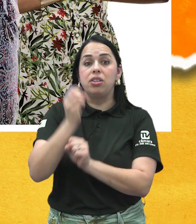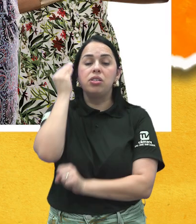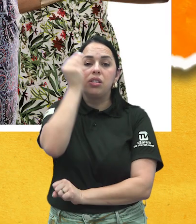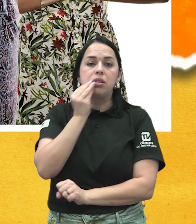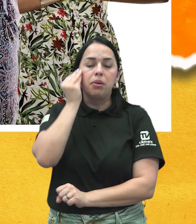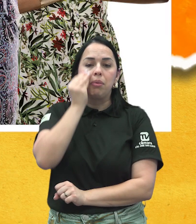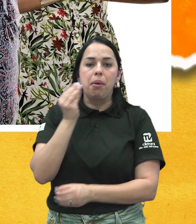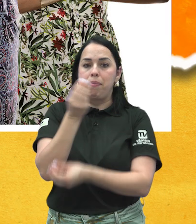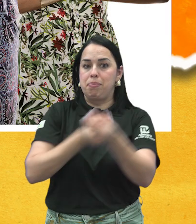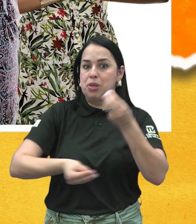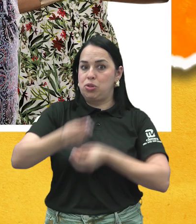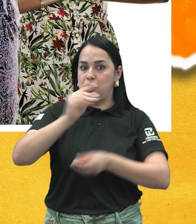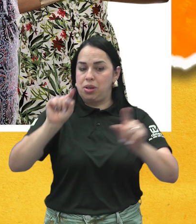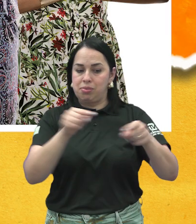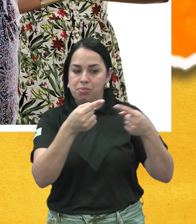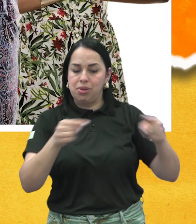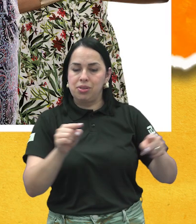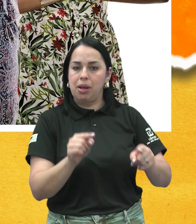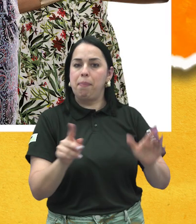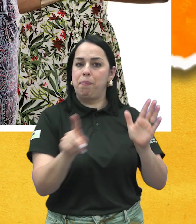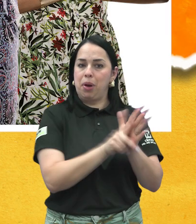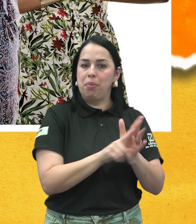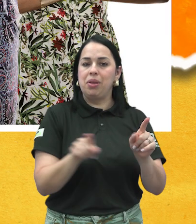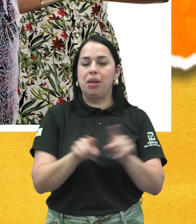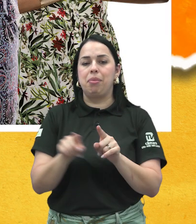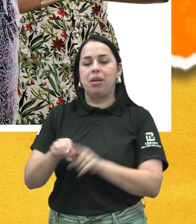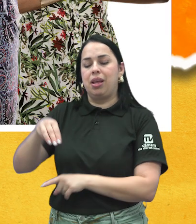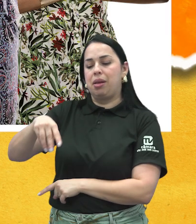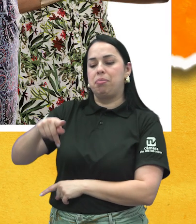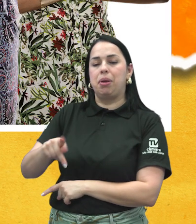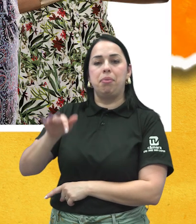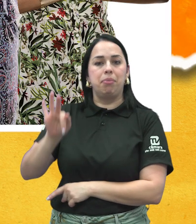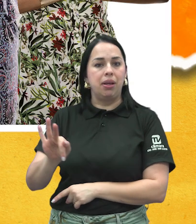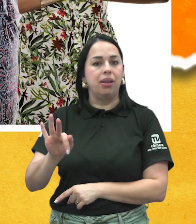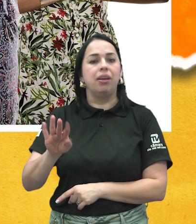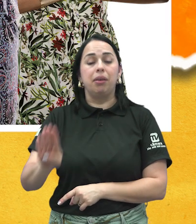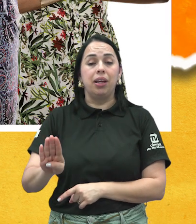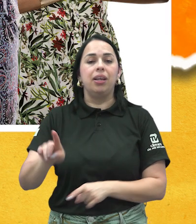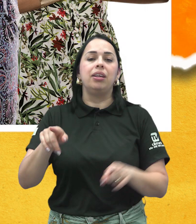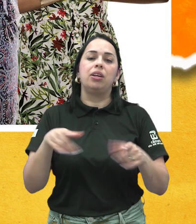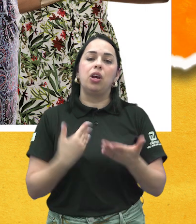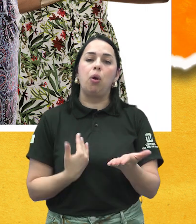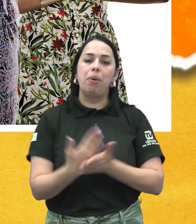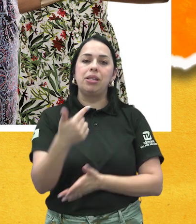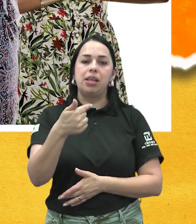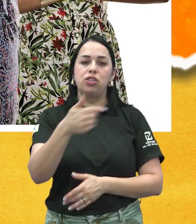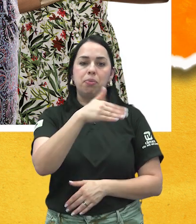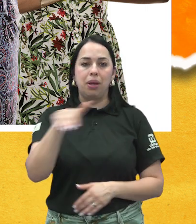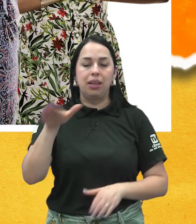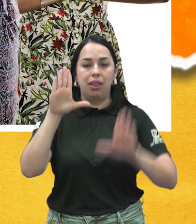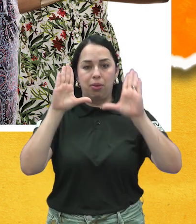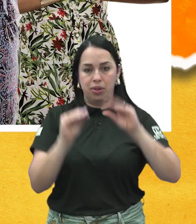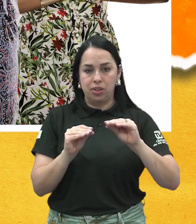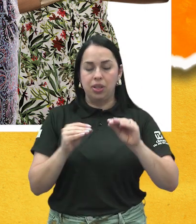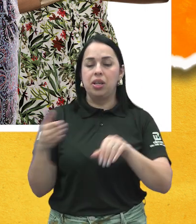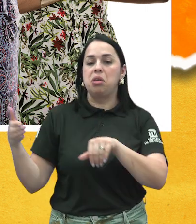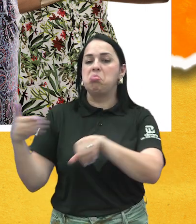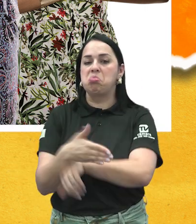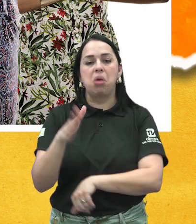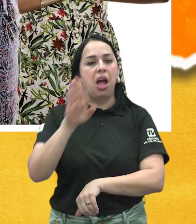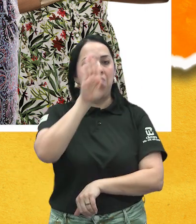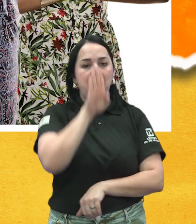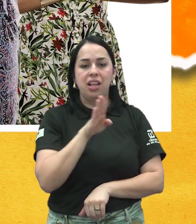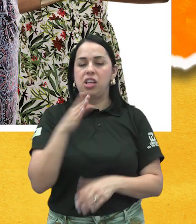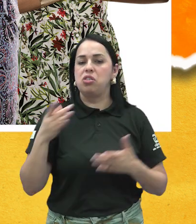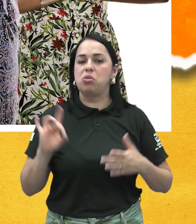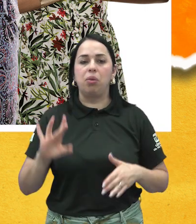carreira, mesclam composições autorais e releitura de clássicos do gênero. Então o show começa às 7h30 da noite e também a